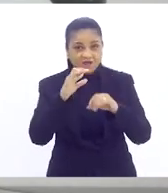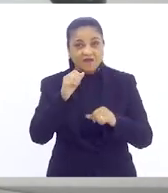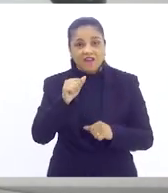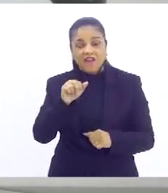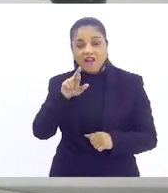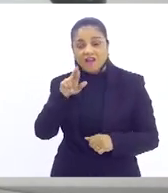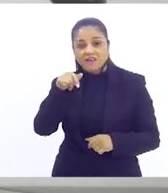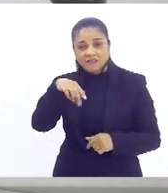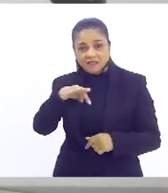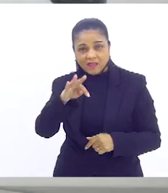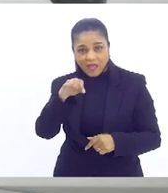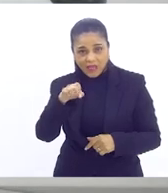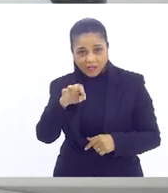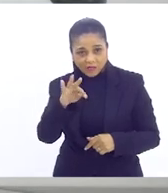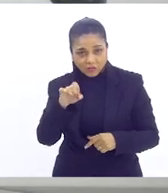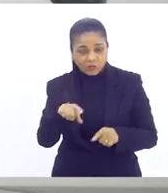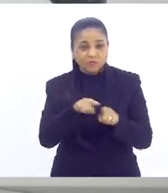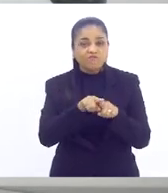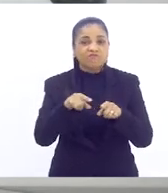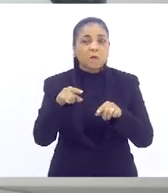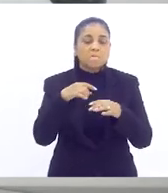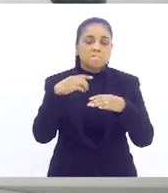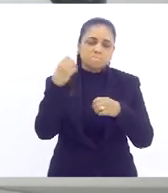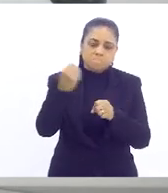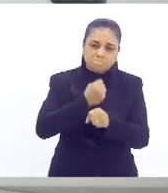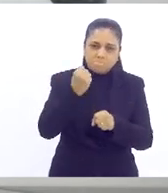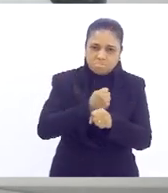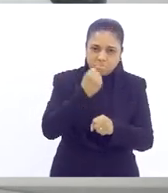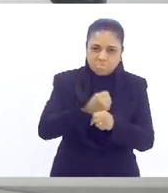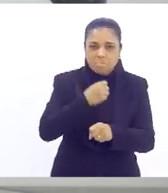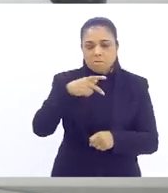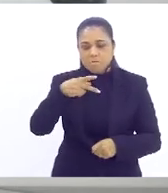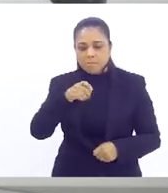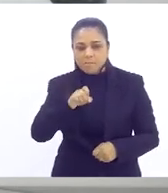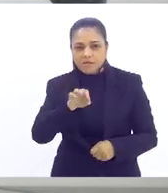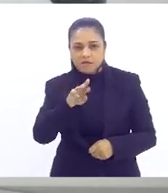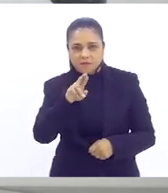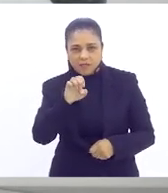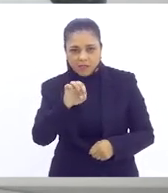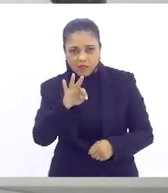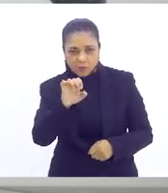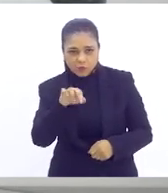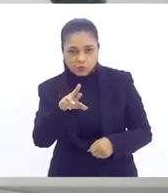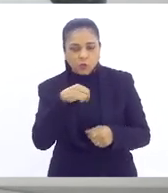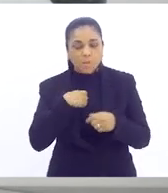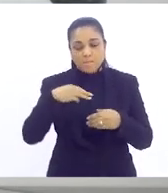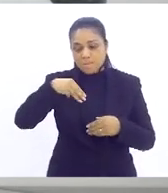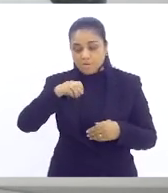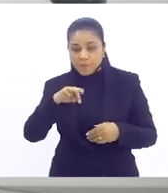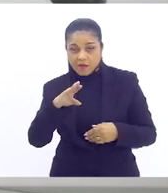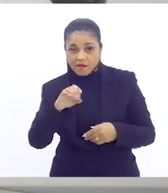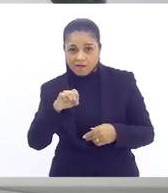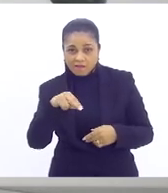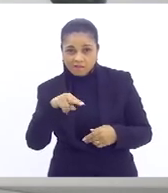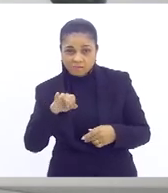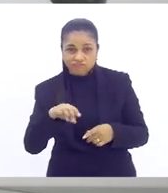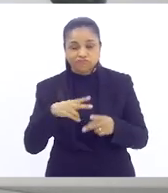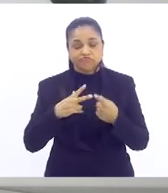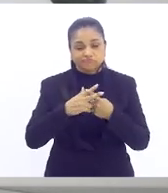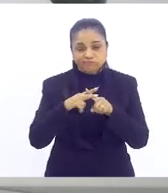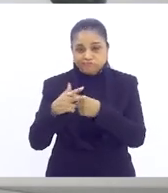técnicos pedreiros eletricista os mecânicos todos eles trabalham para a área tecnológica